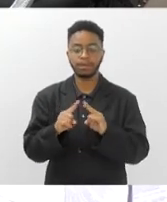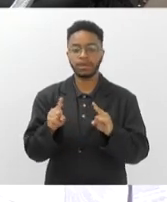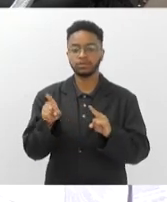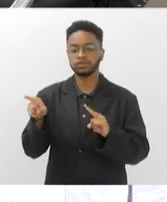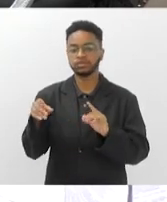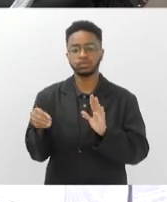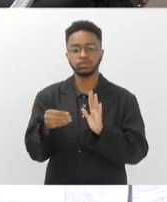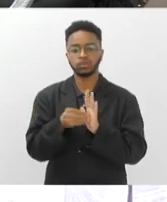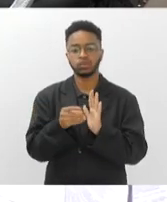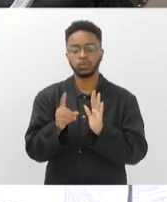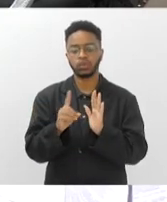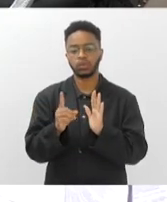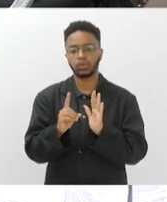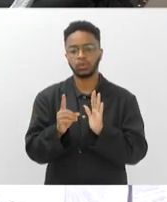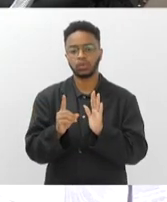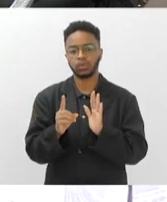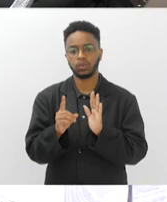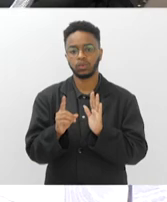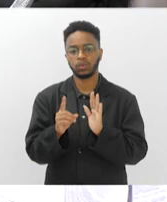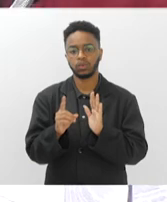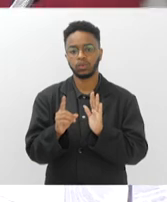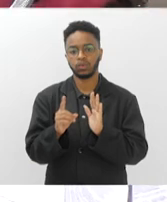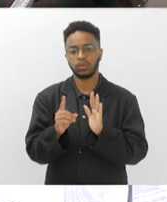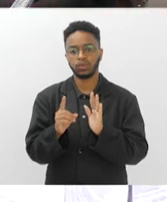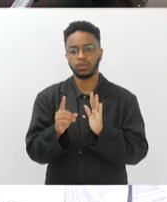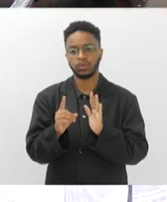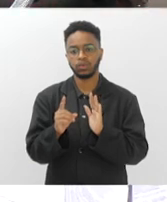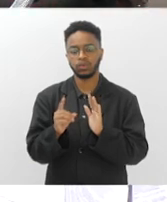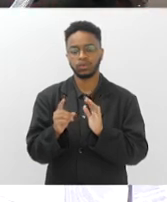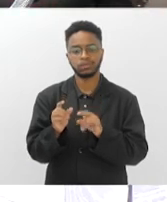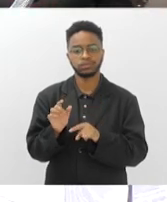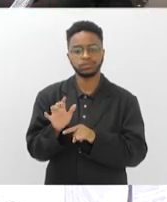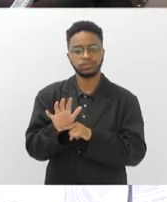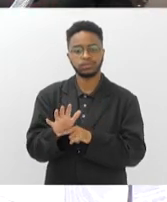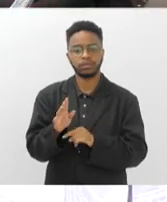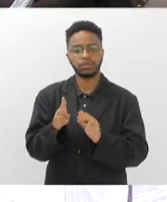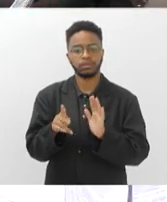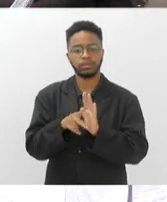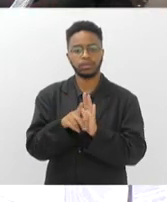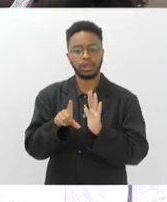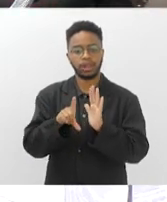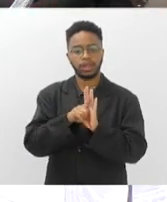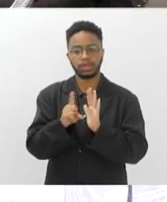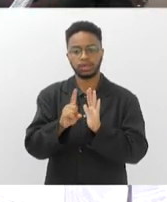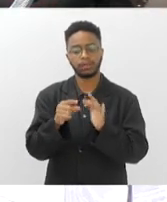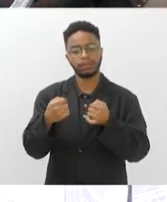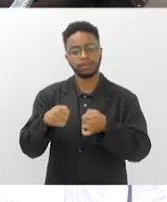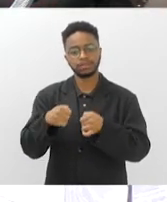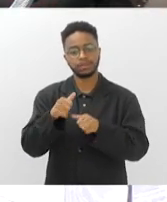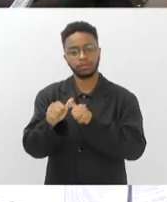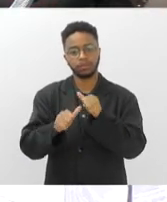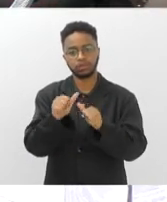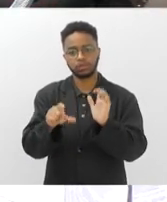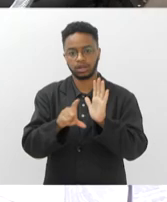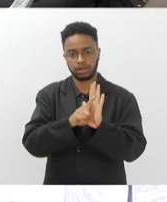inclui como beneficiárias da lei. Você tem que alterar a